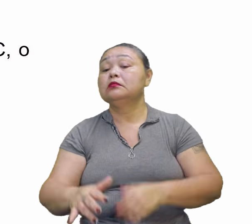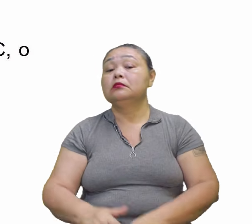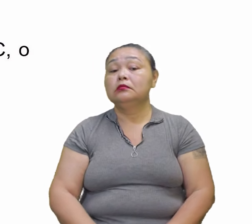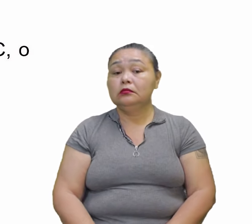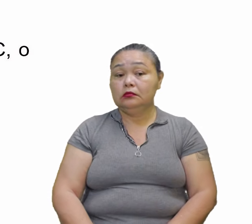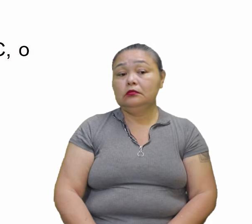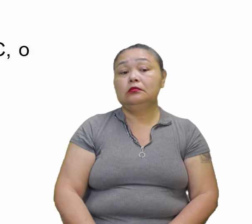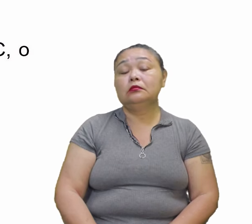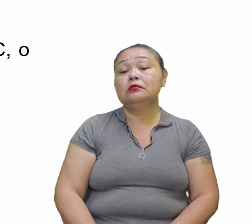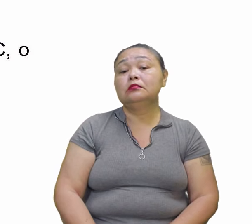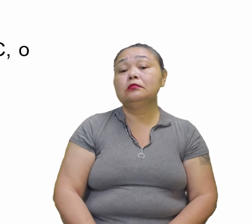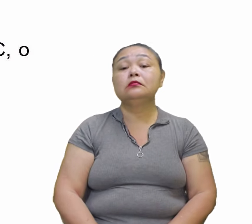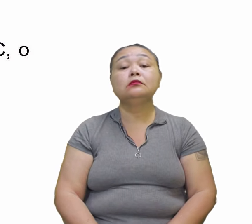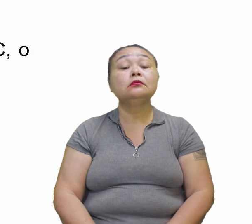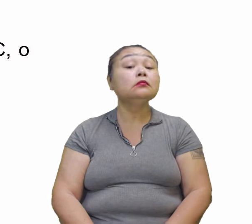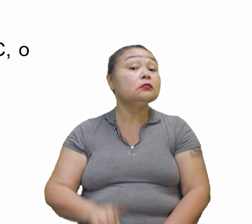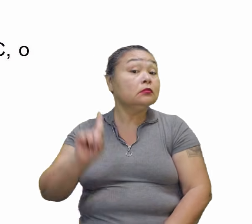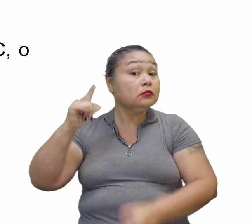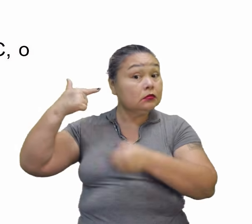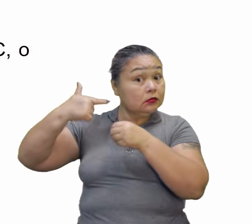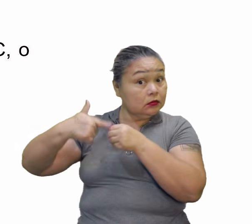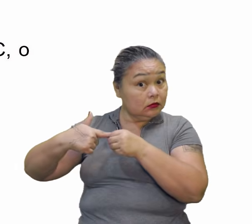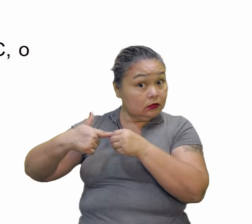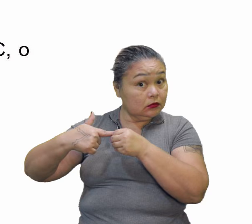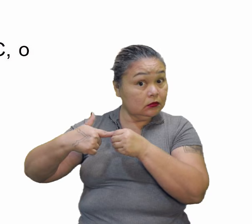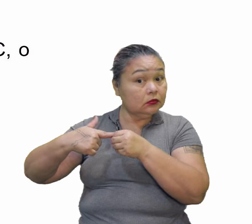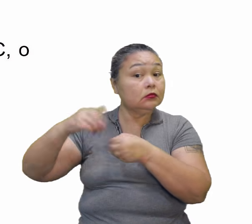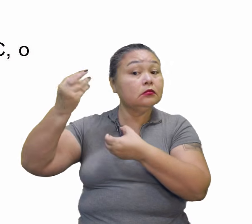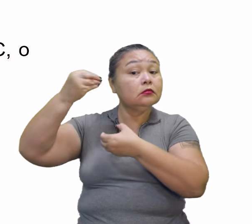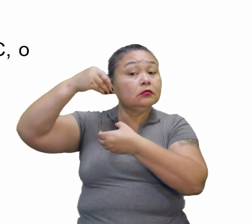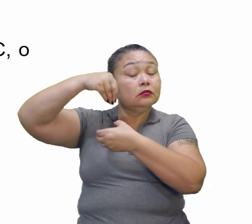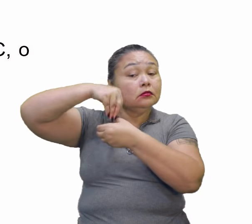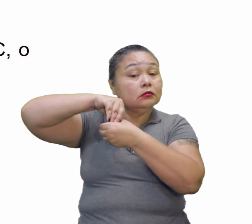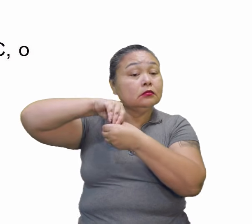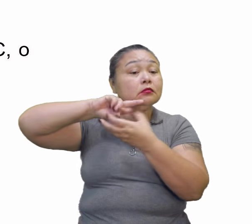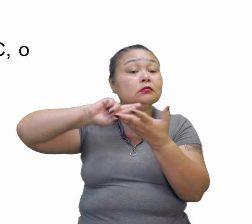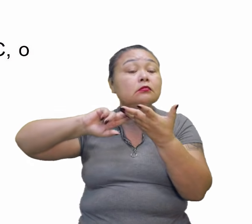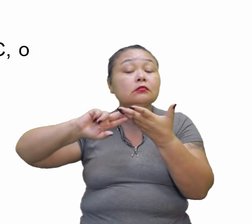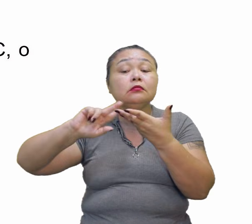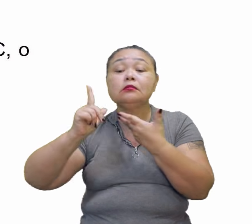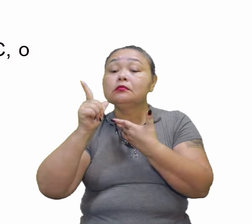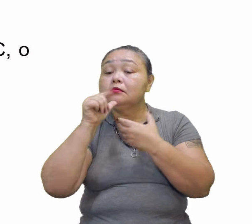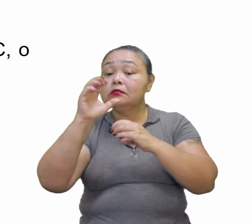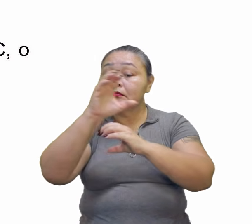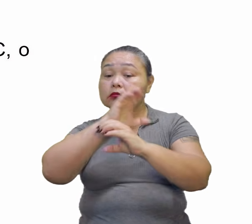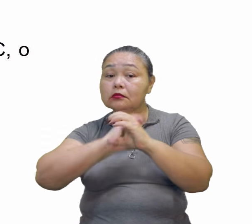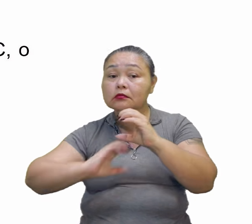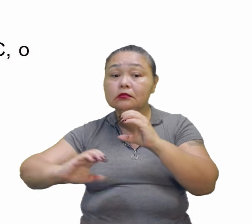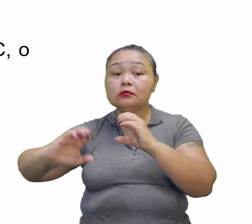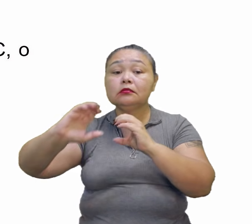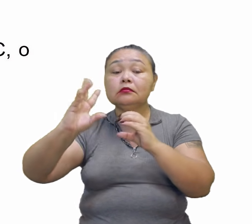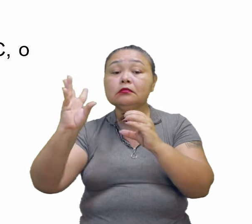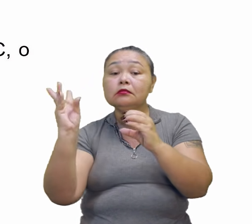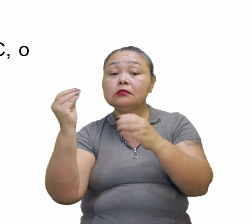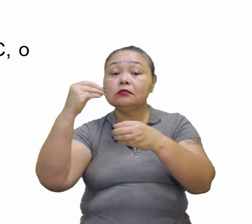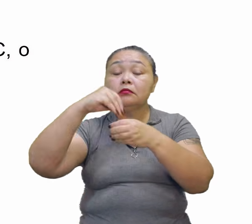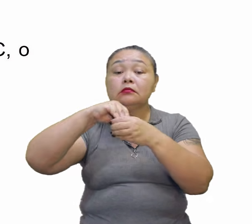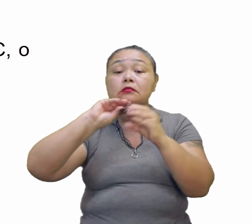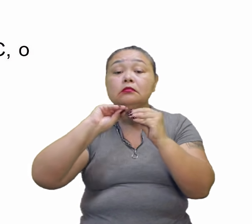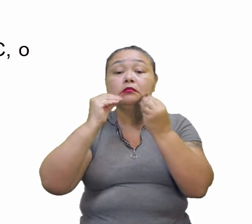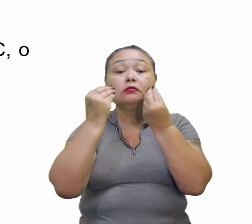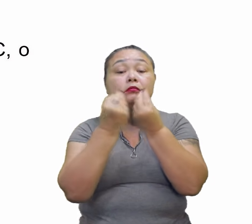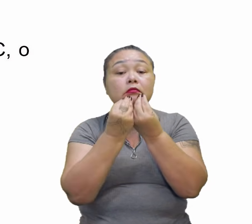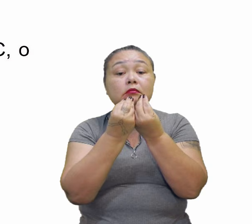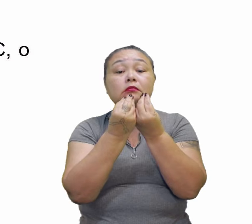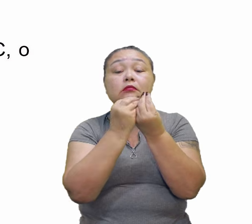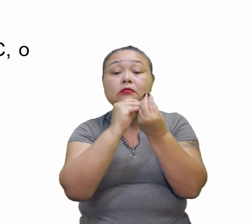geradores de energia elétrica. Esses combustíveis contêm diversos hidrocarbonetos,